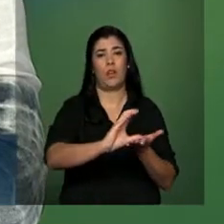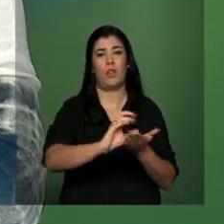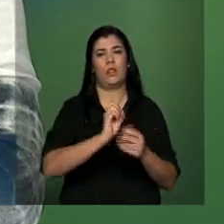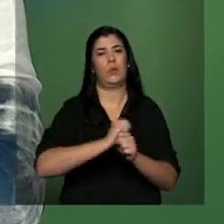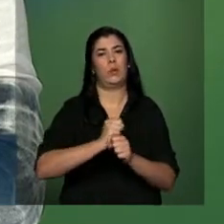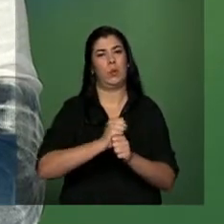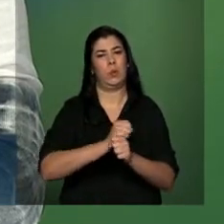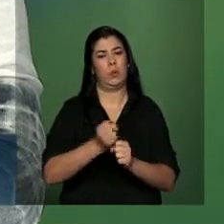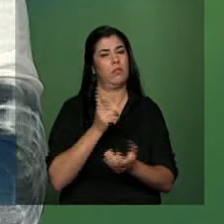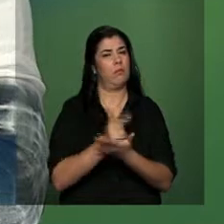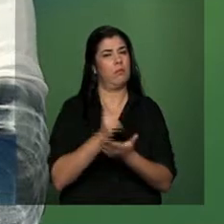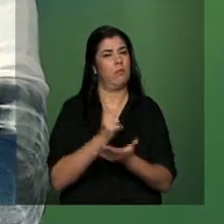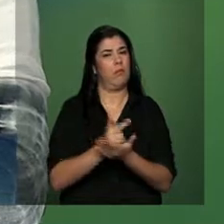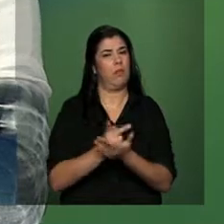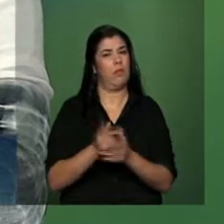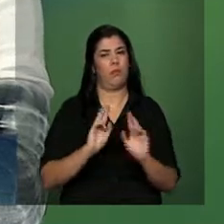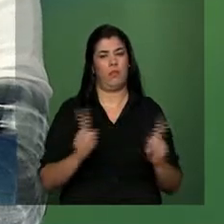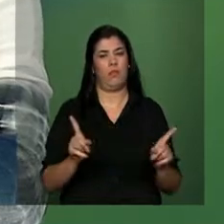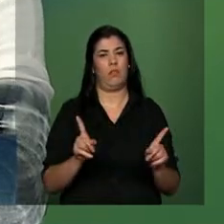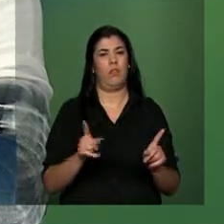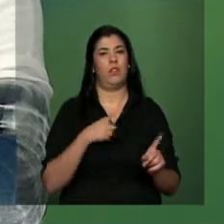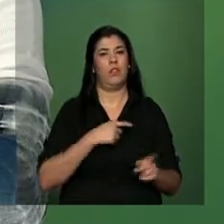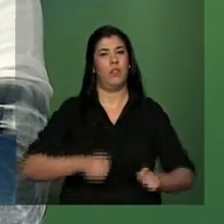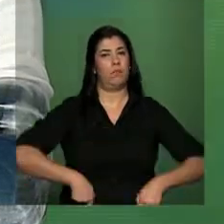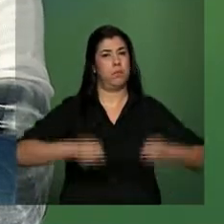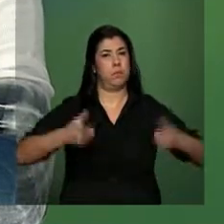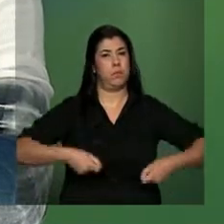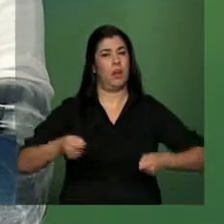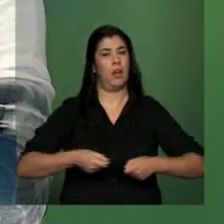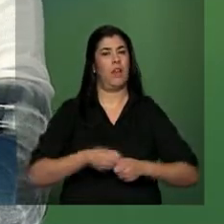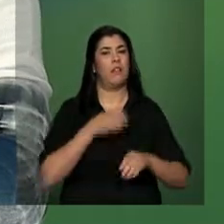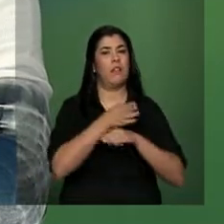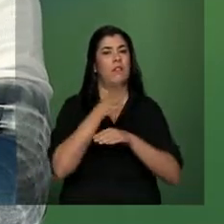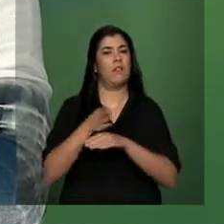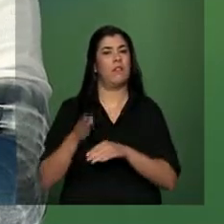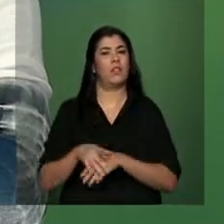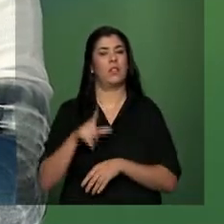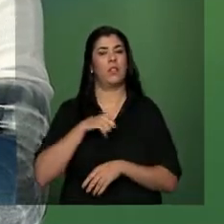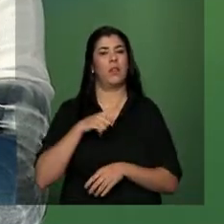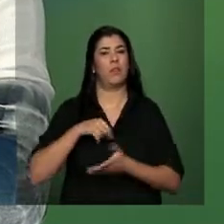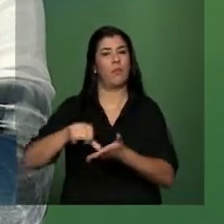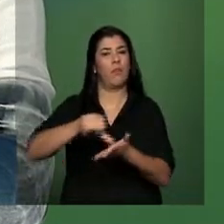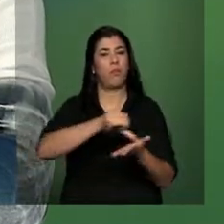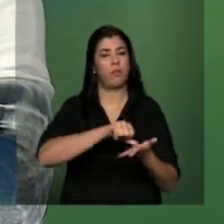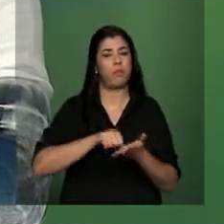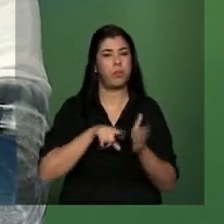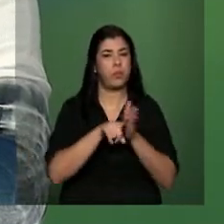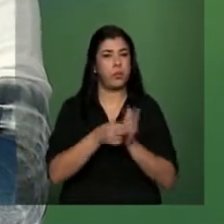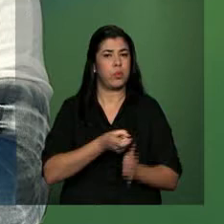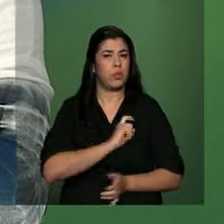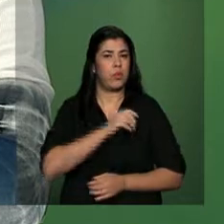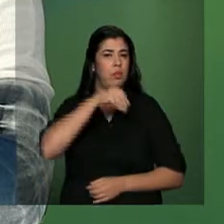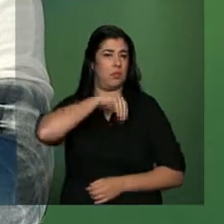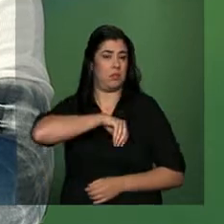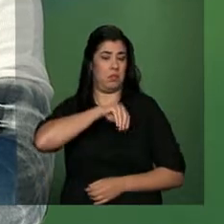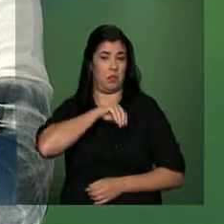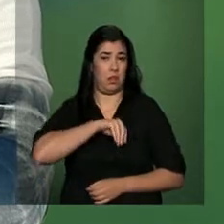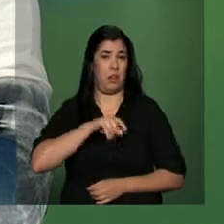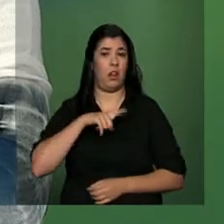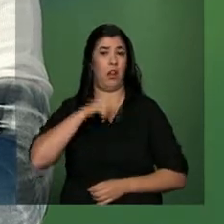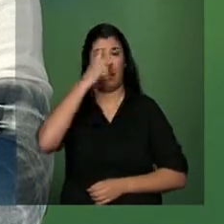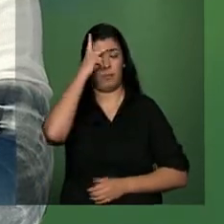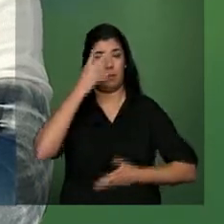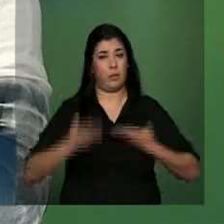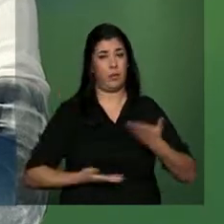anos especificamente, mas nós gastamos no dia a dia com as superintendências, com o salário dos nossos servidores,